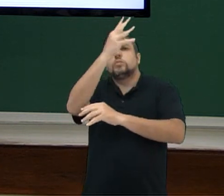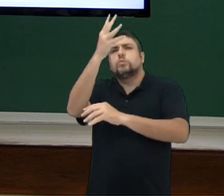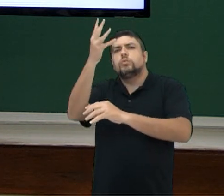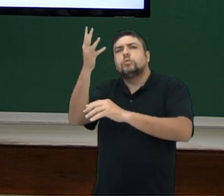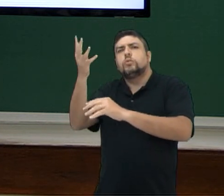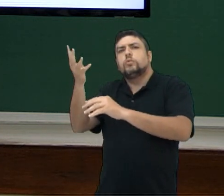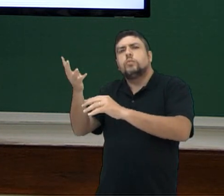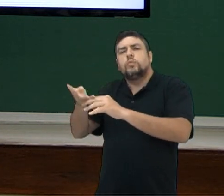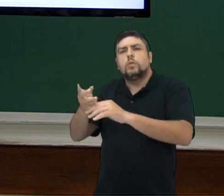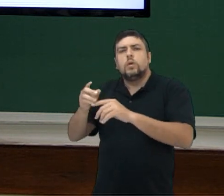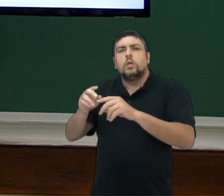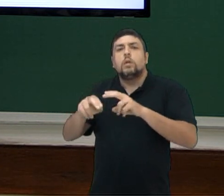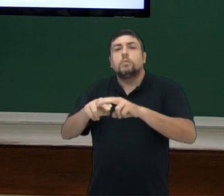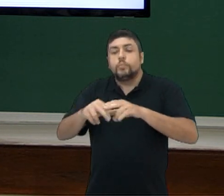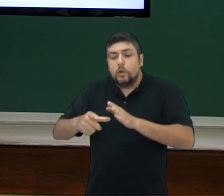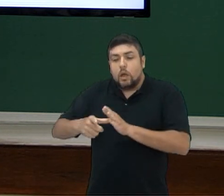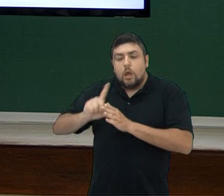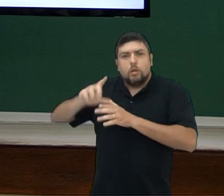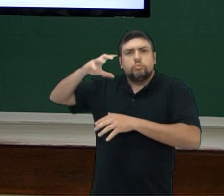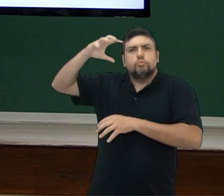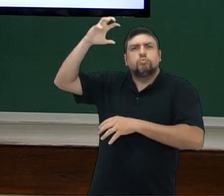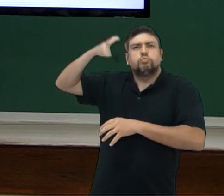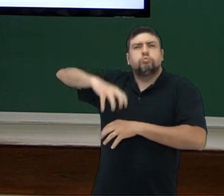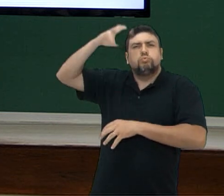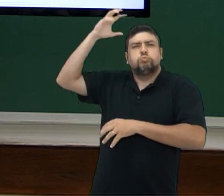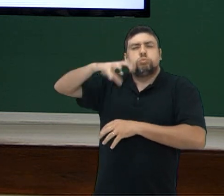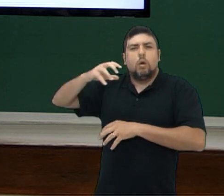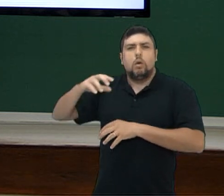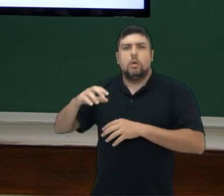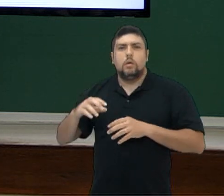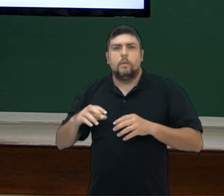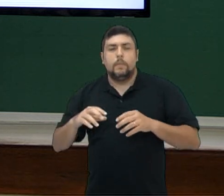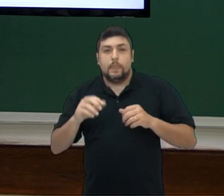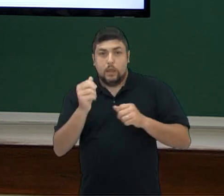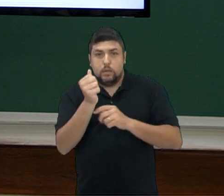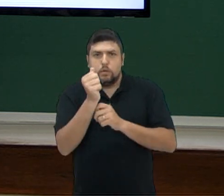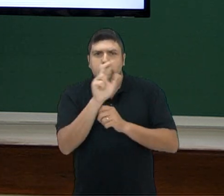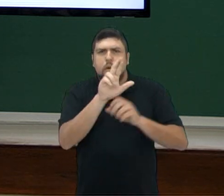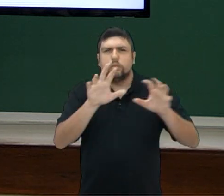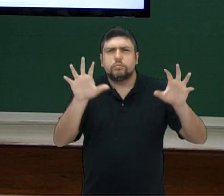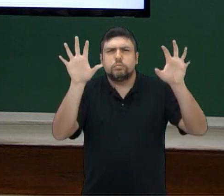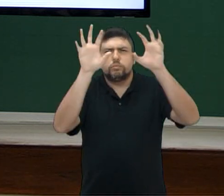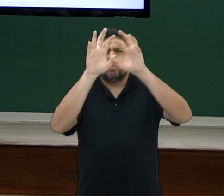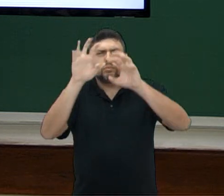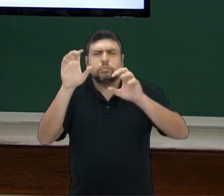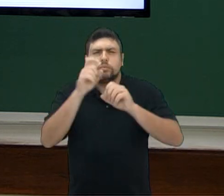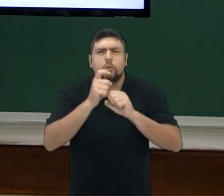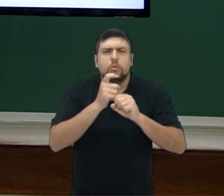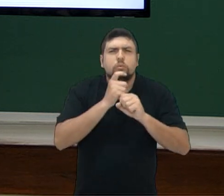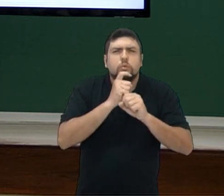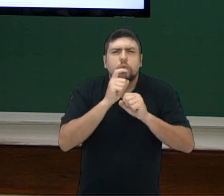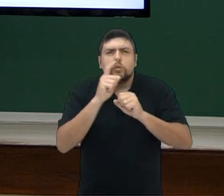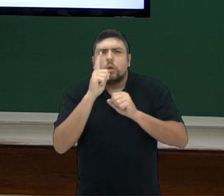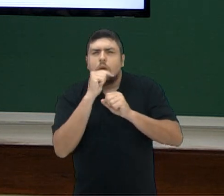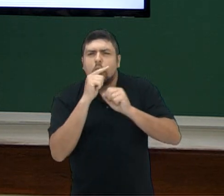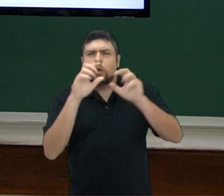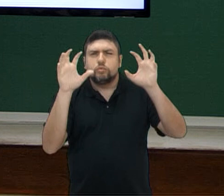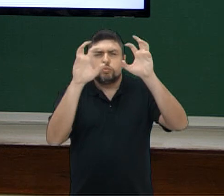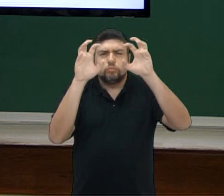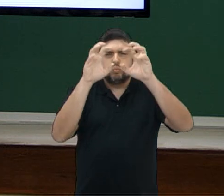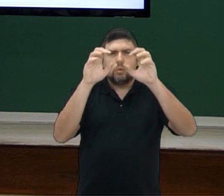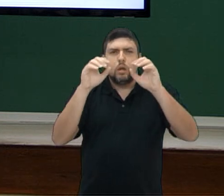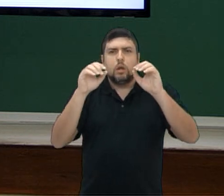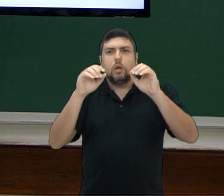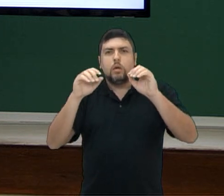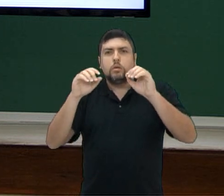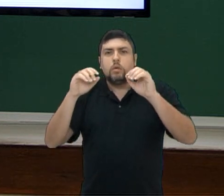uma pancada de chuva. Então você vai ter que no ar atmosférico tem muitas gotículas de água e de fato é o que acontece, entretanto do lado